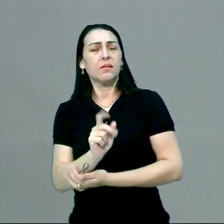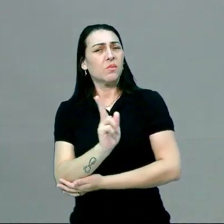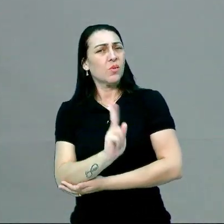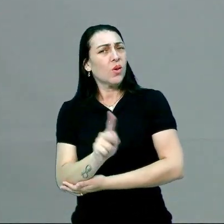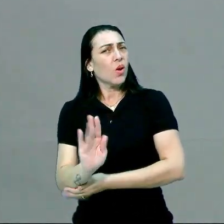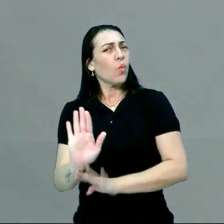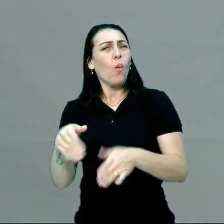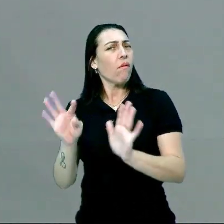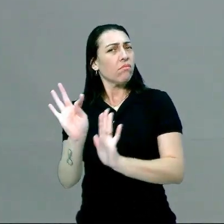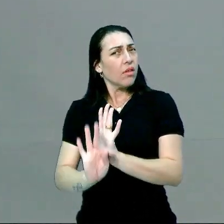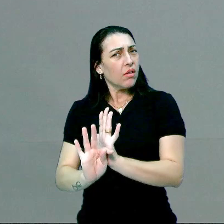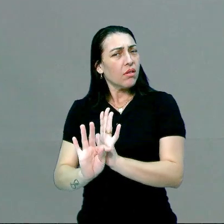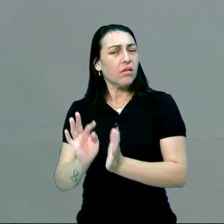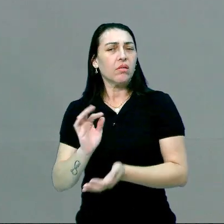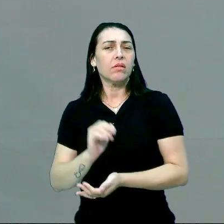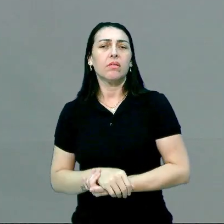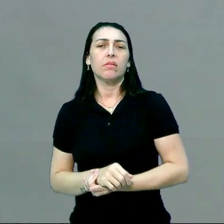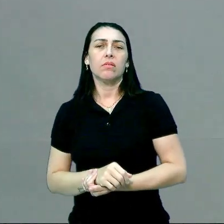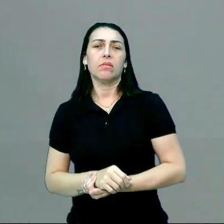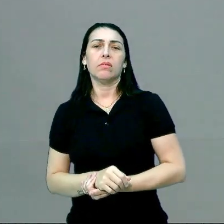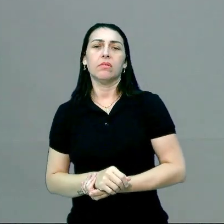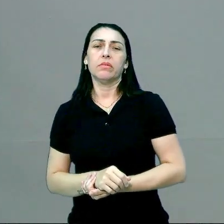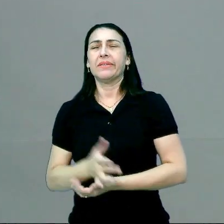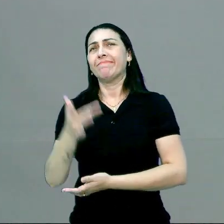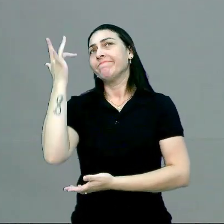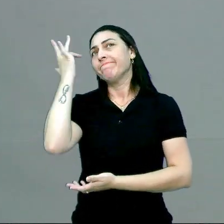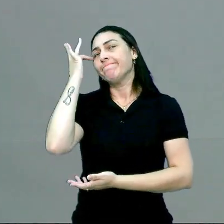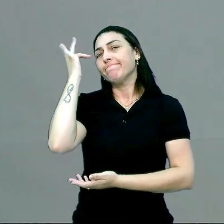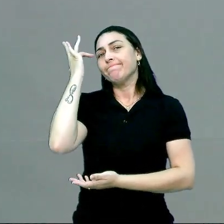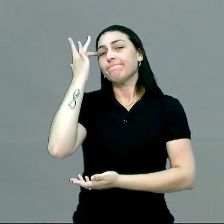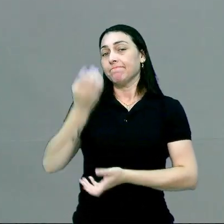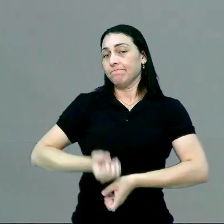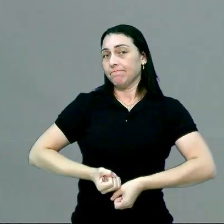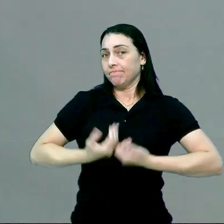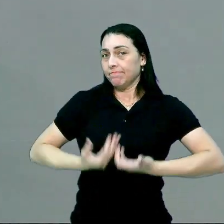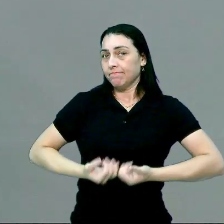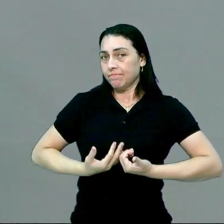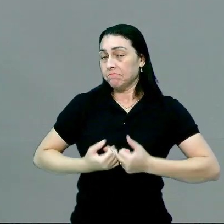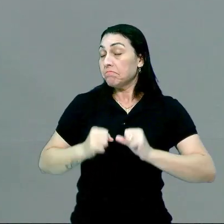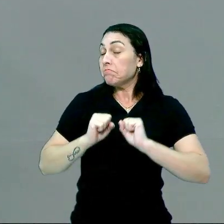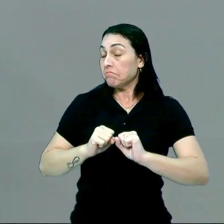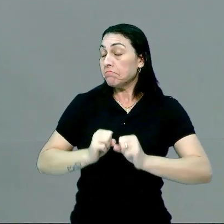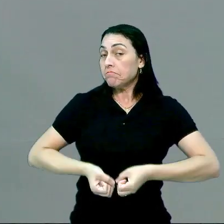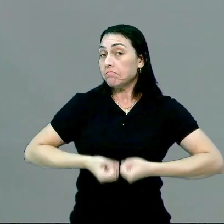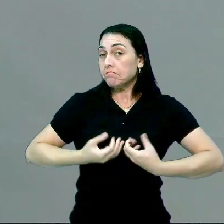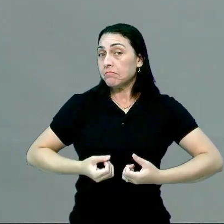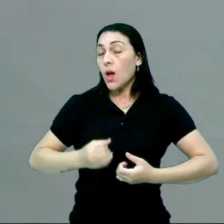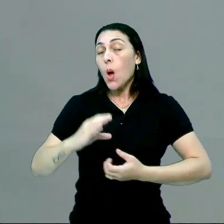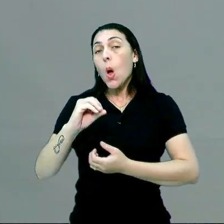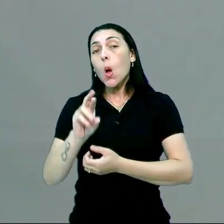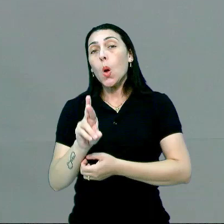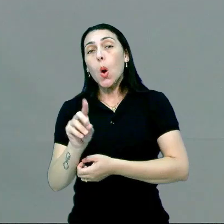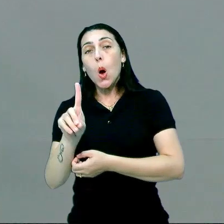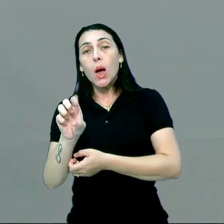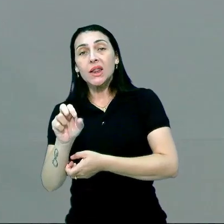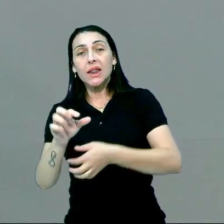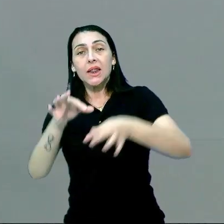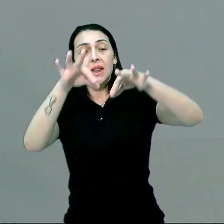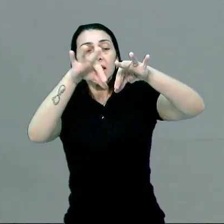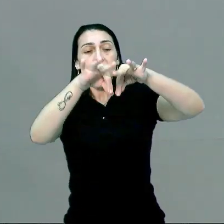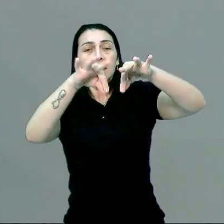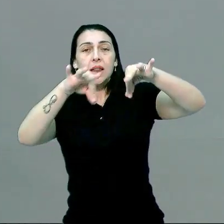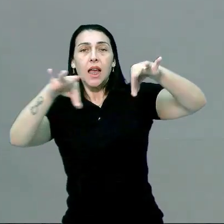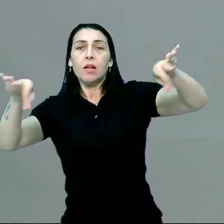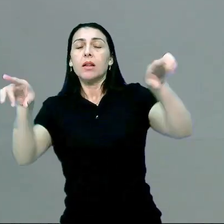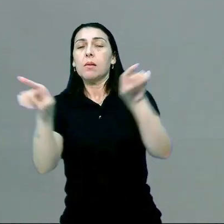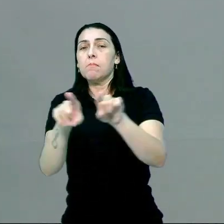Professora, que texto é esse? Ai, professora, eu acho que é um poema. Poderia ser um cordel também. Para quem já leu o enunciado